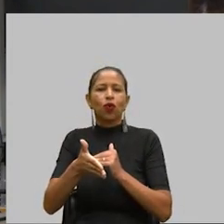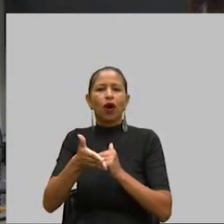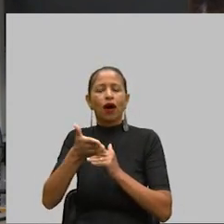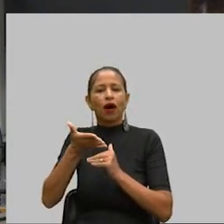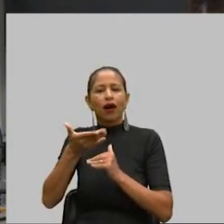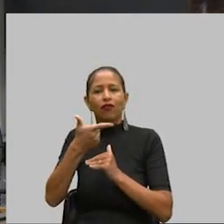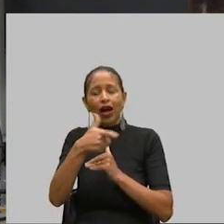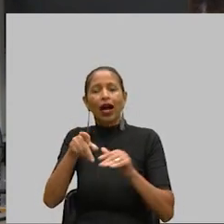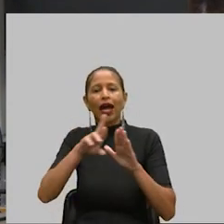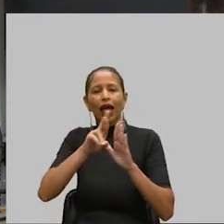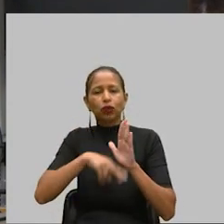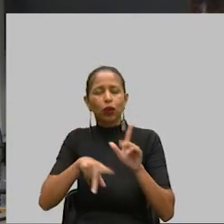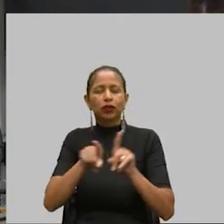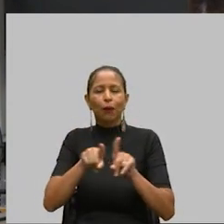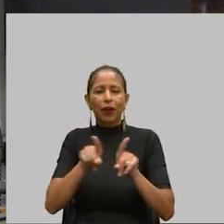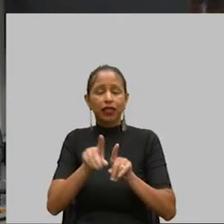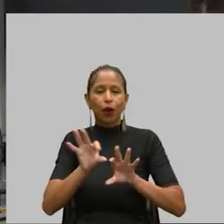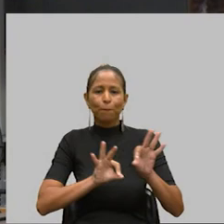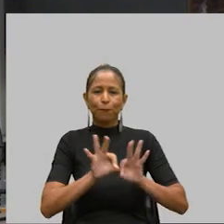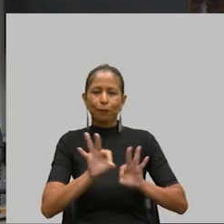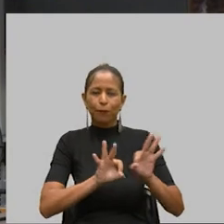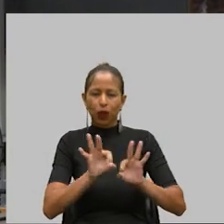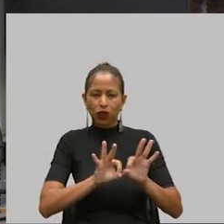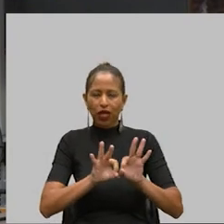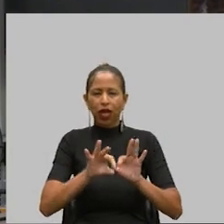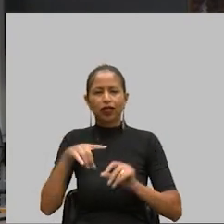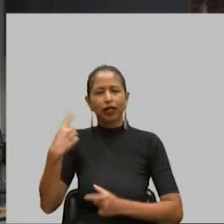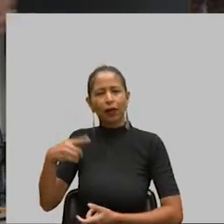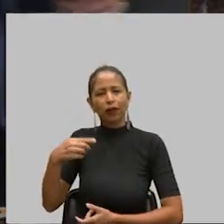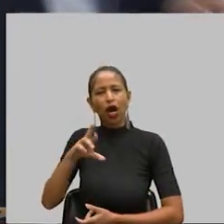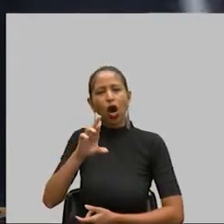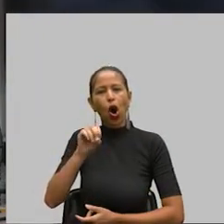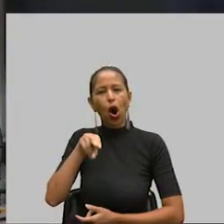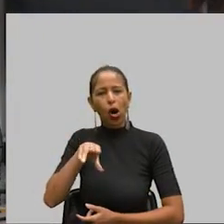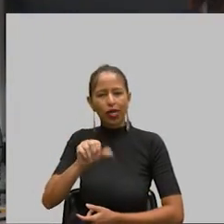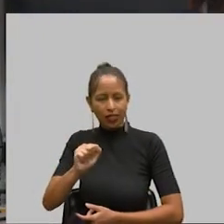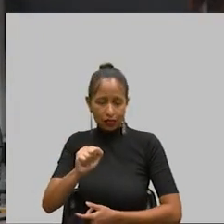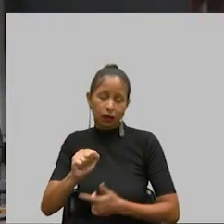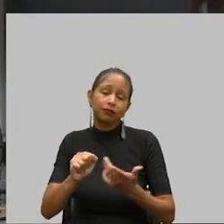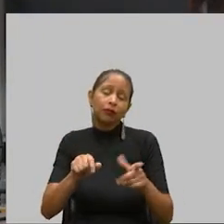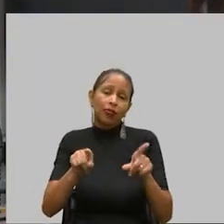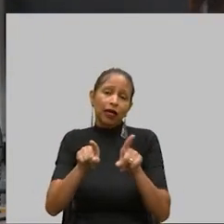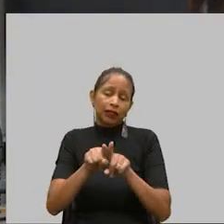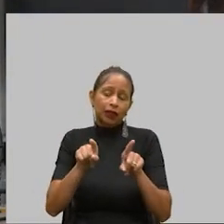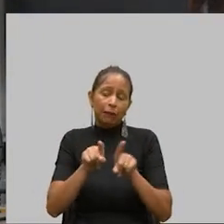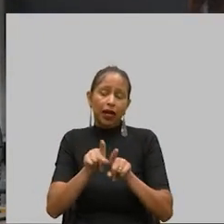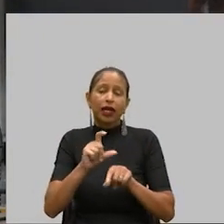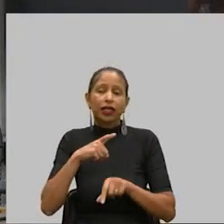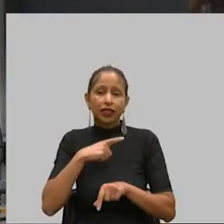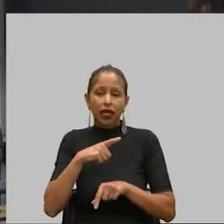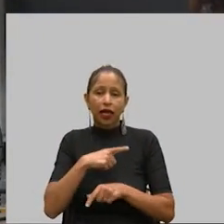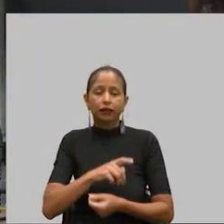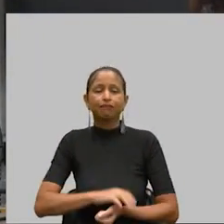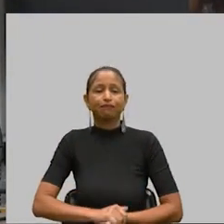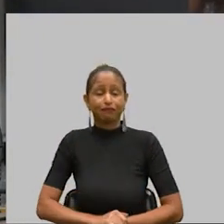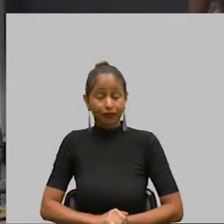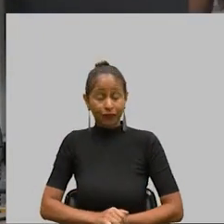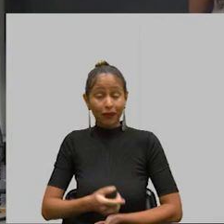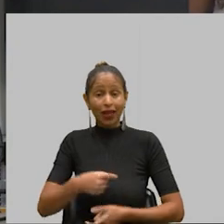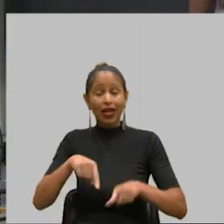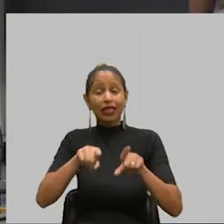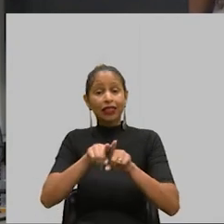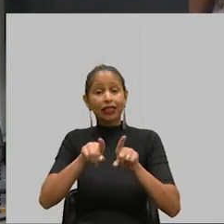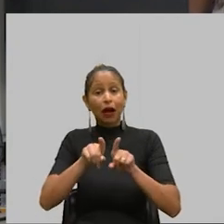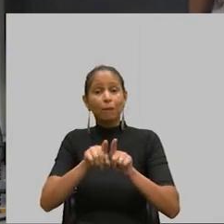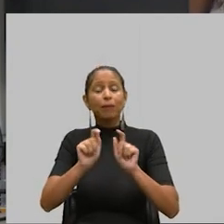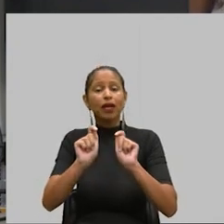relator também de um projeto da deputada ros neid estamos e que também garante